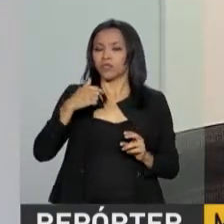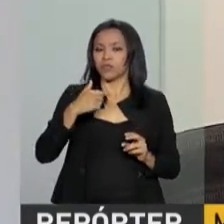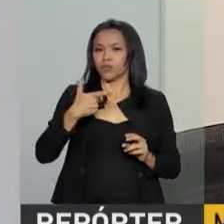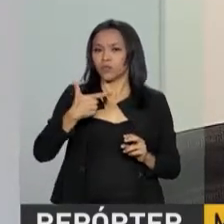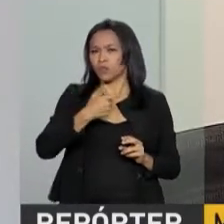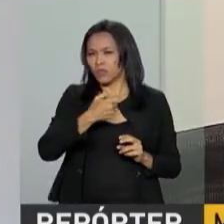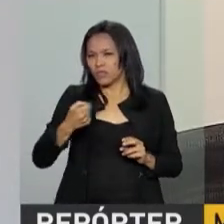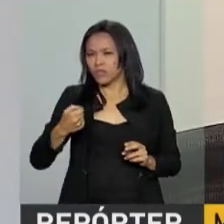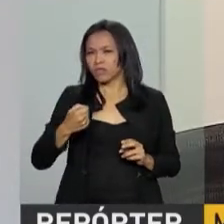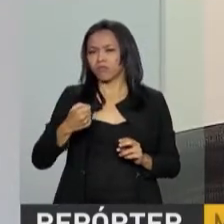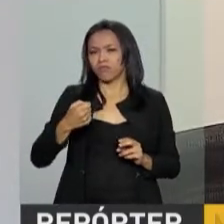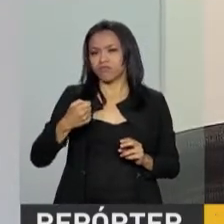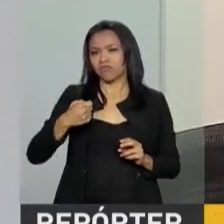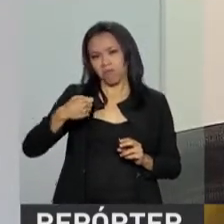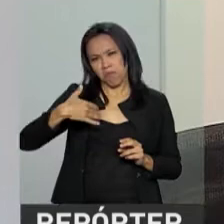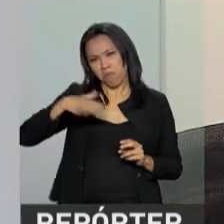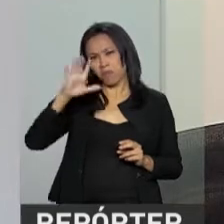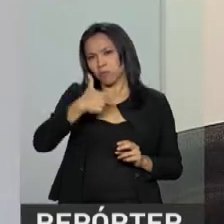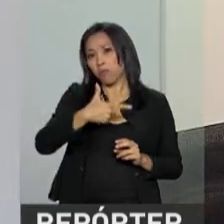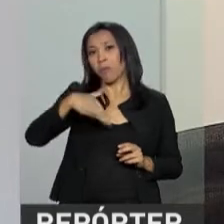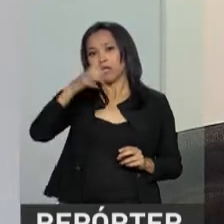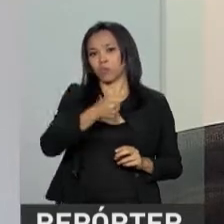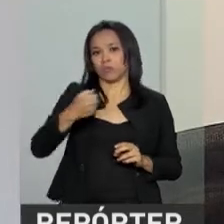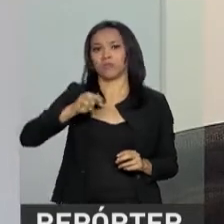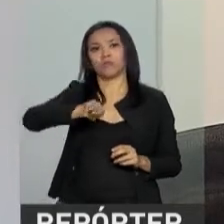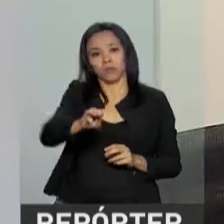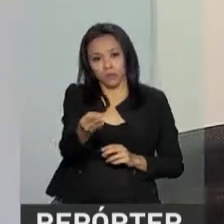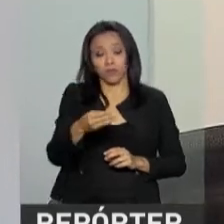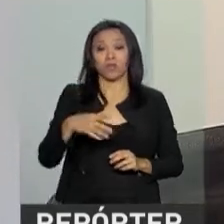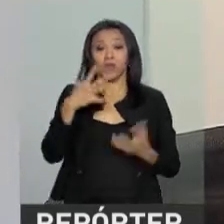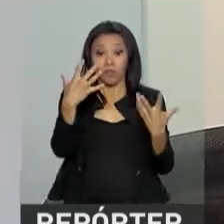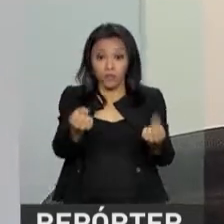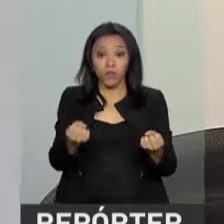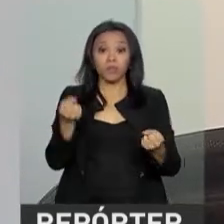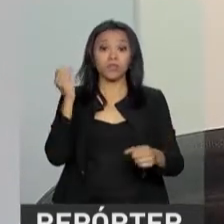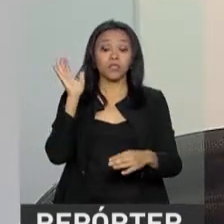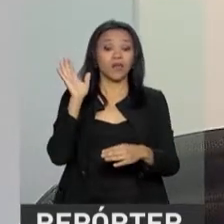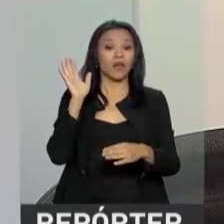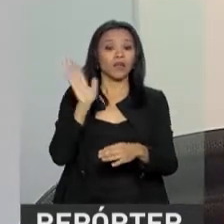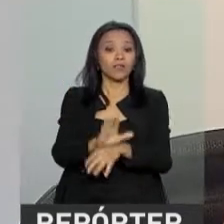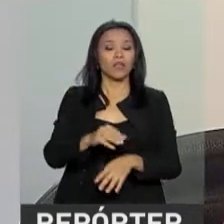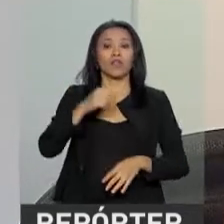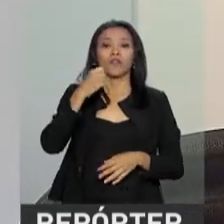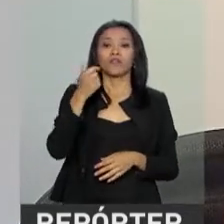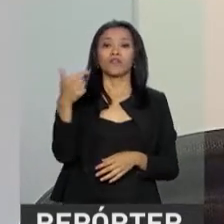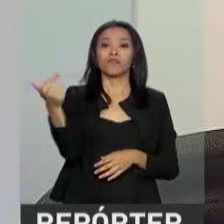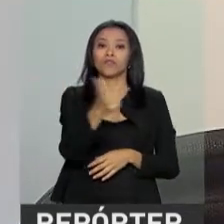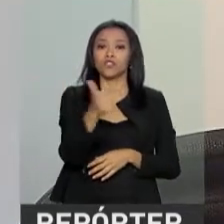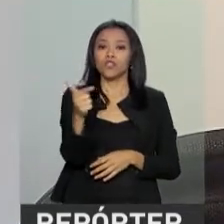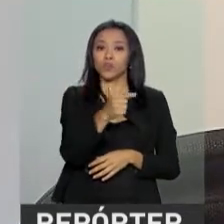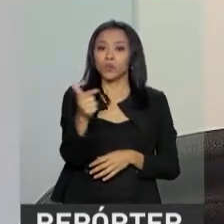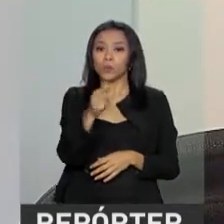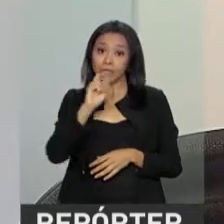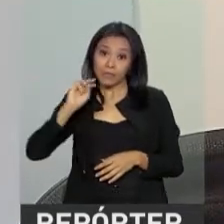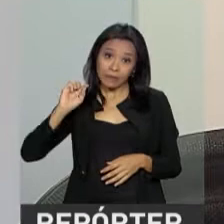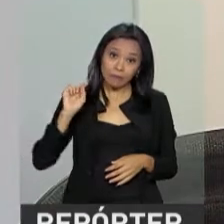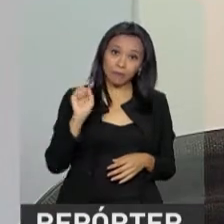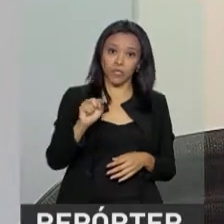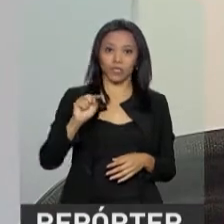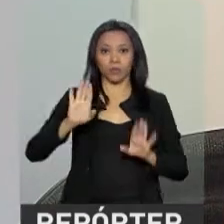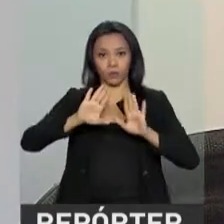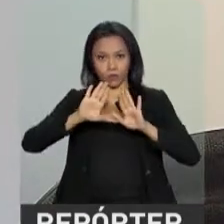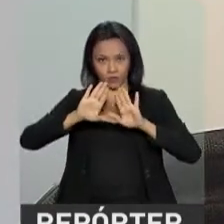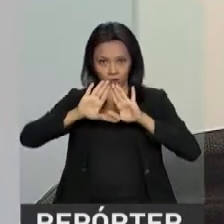para a fase de indução nessa fase mas não atender 22 mil escolas com conexão terrestre